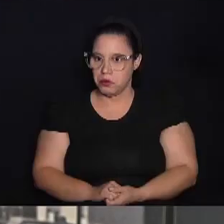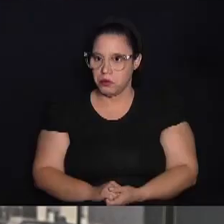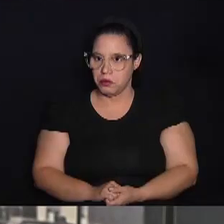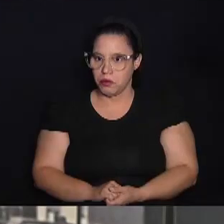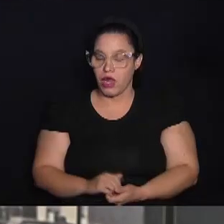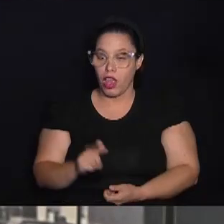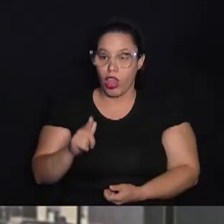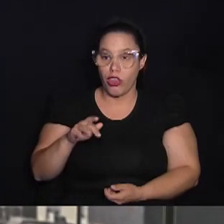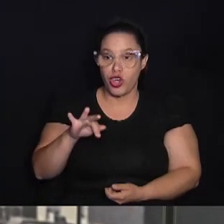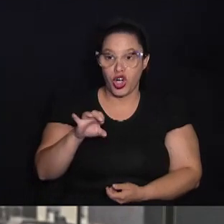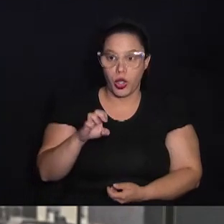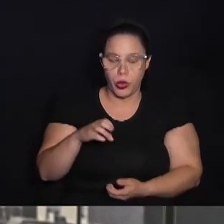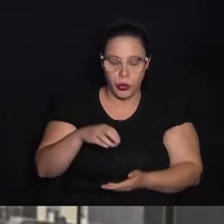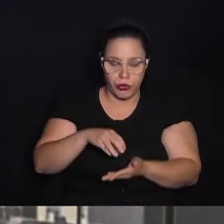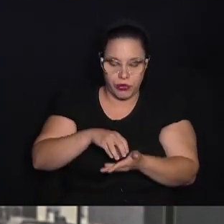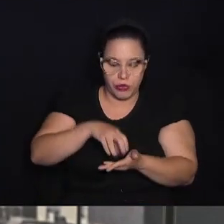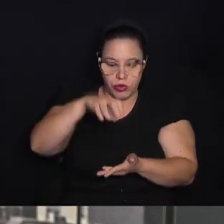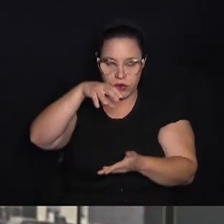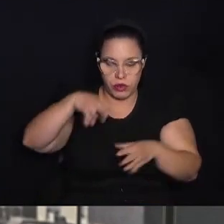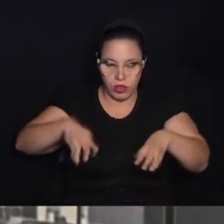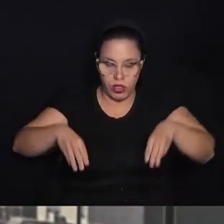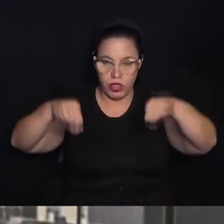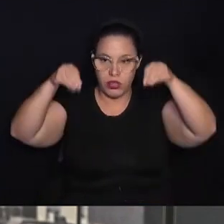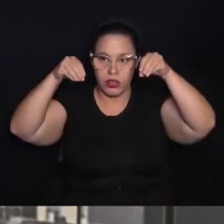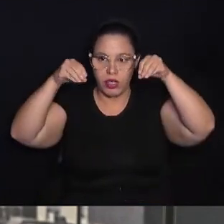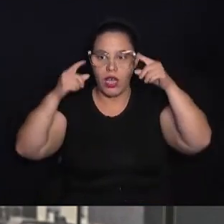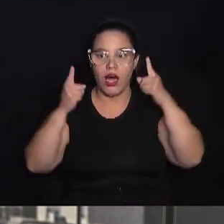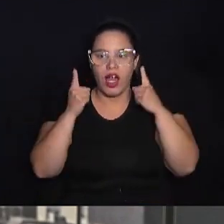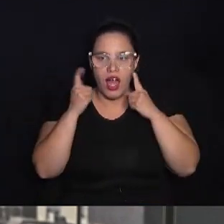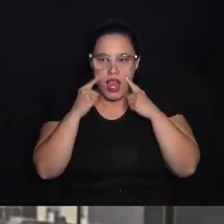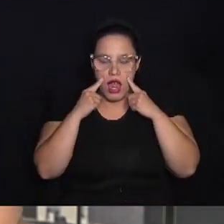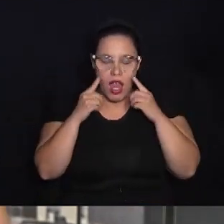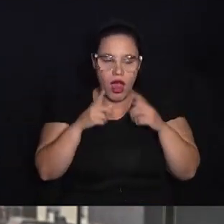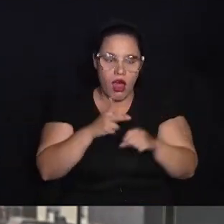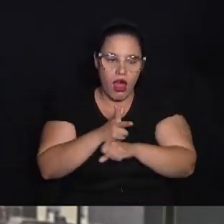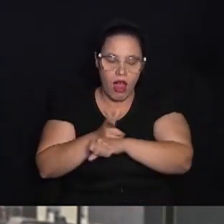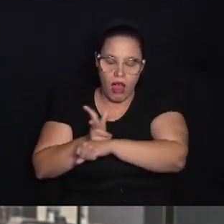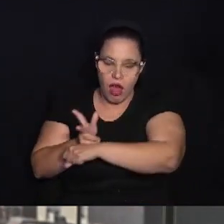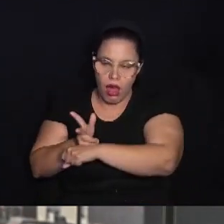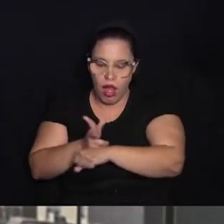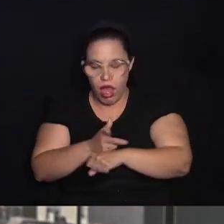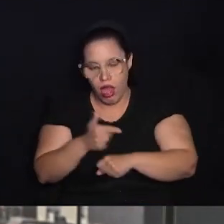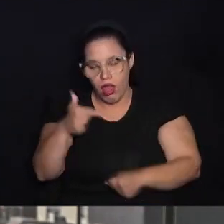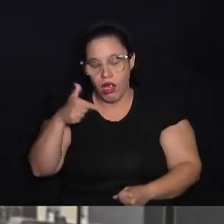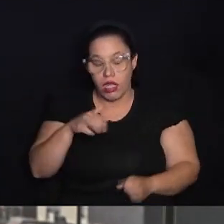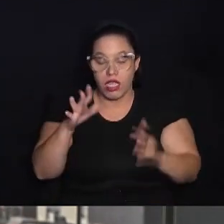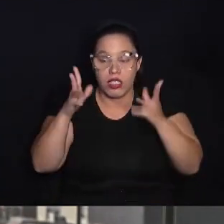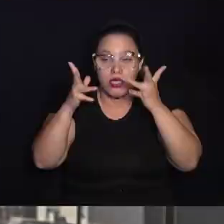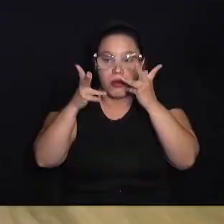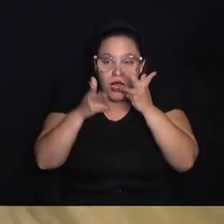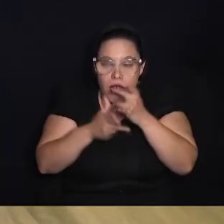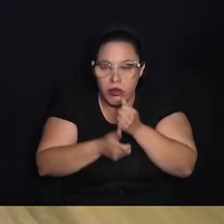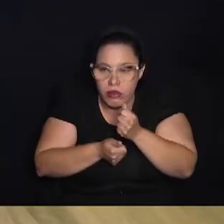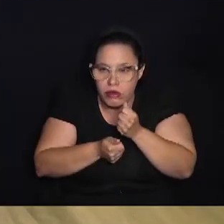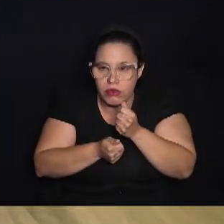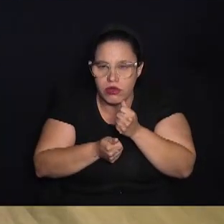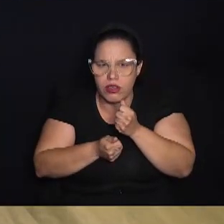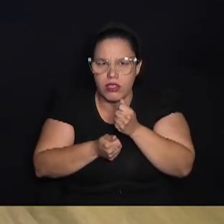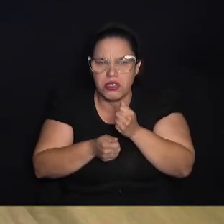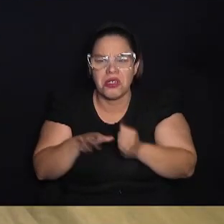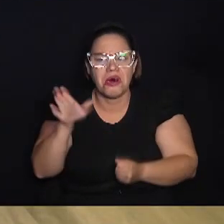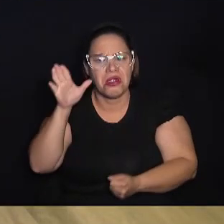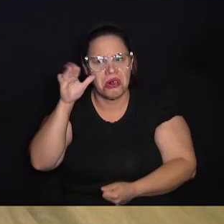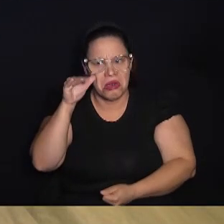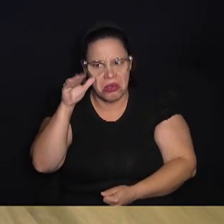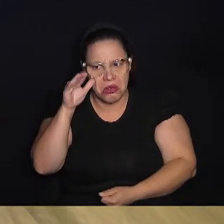torre a gente viu a torre do Castelo também na reportagem né tá uma das sete maravilhas campas uma das sete maravilhas mas que curiosidade